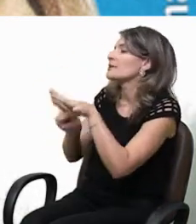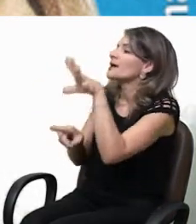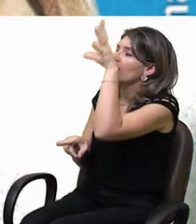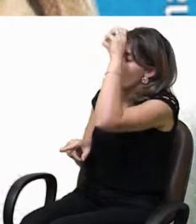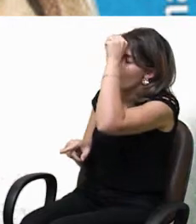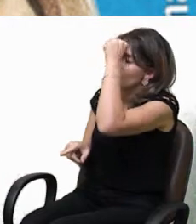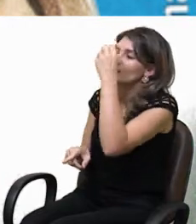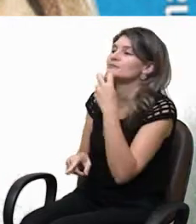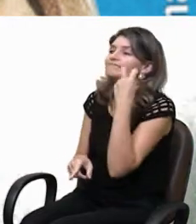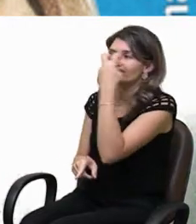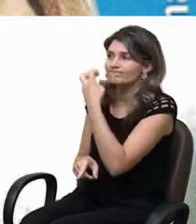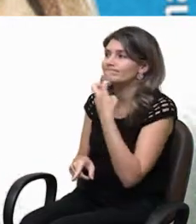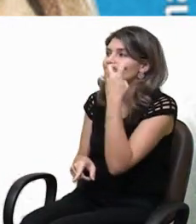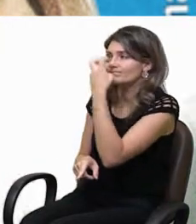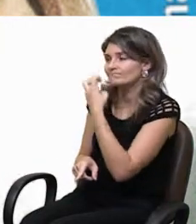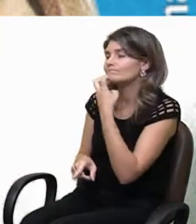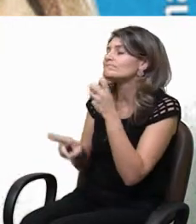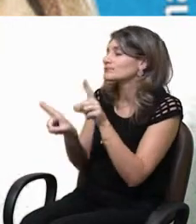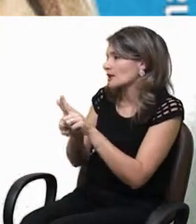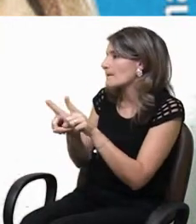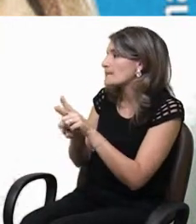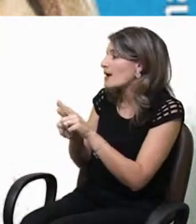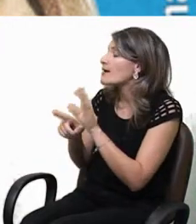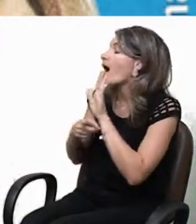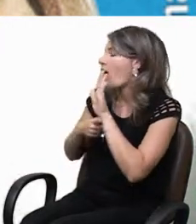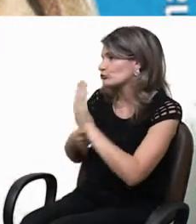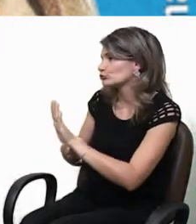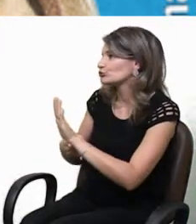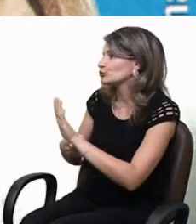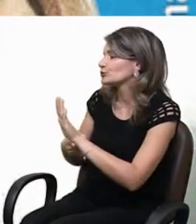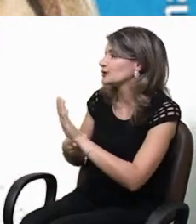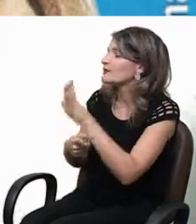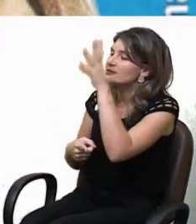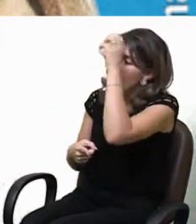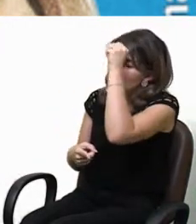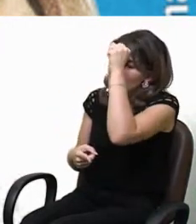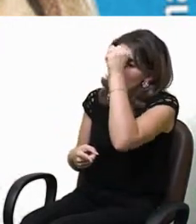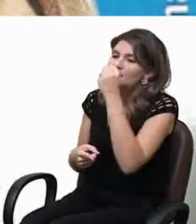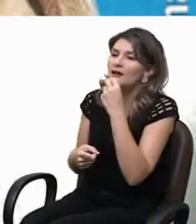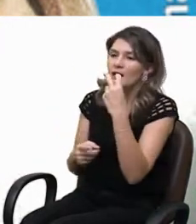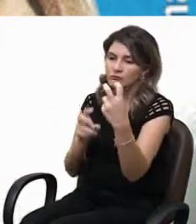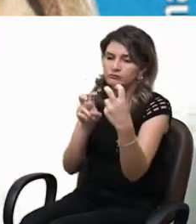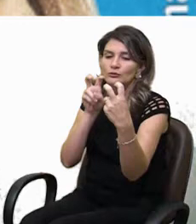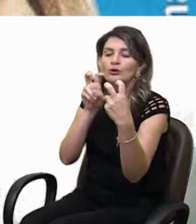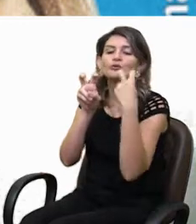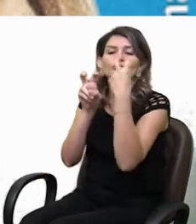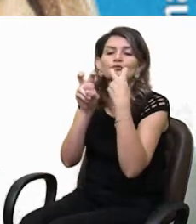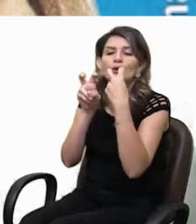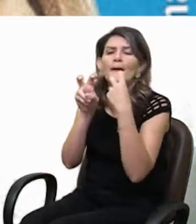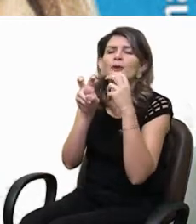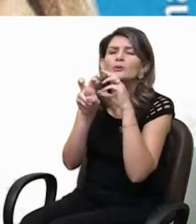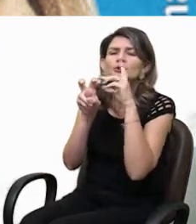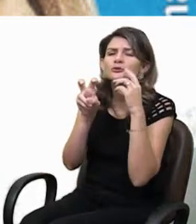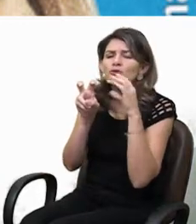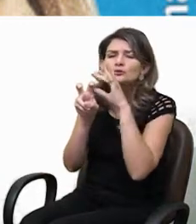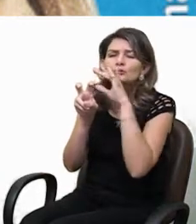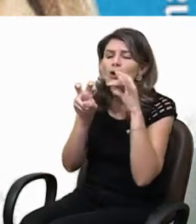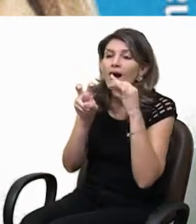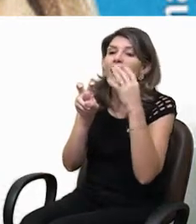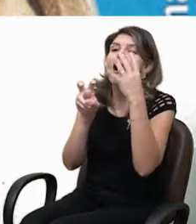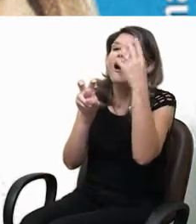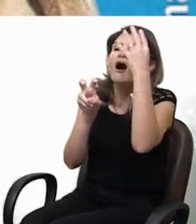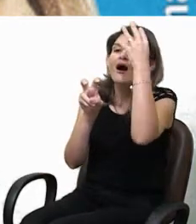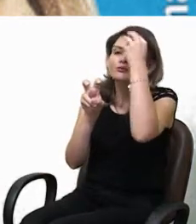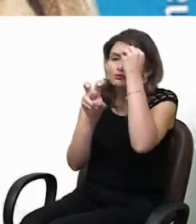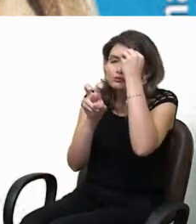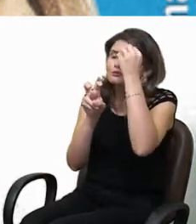surdo aprenda a oralizar, aprenda a fazer leitura labial. É um trabalho muito longo, né,